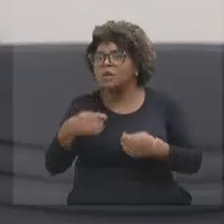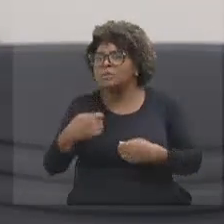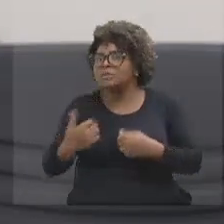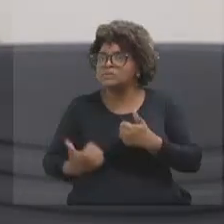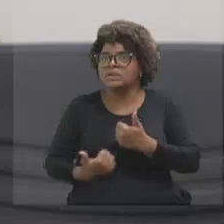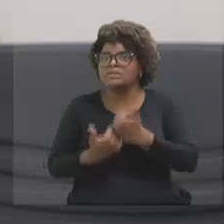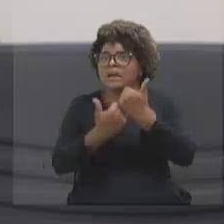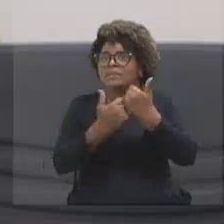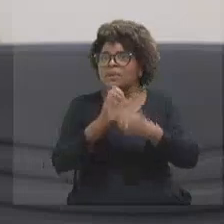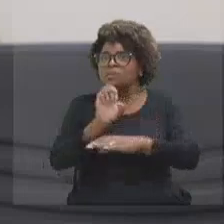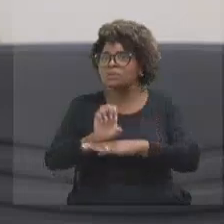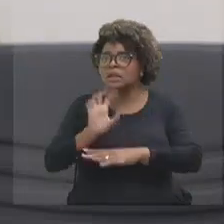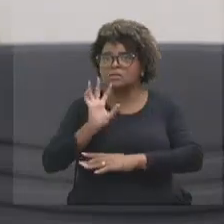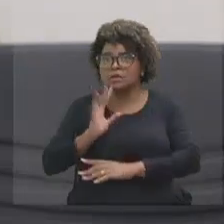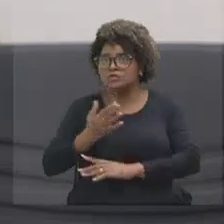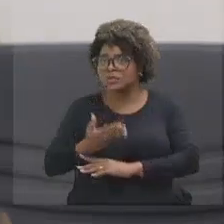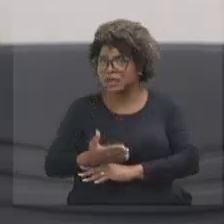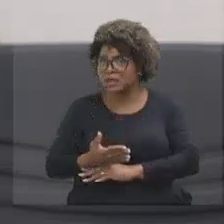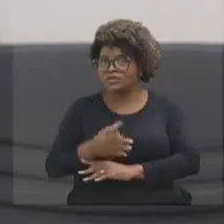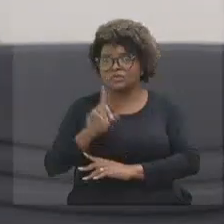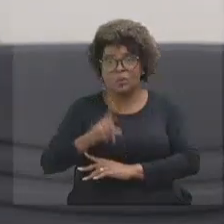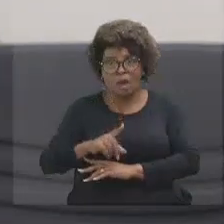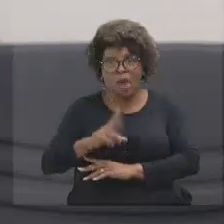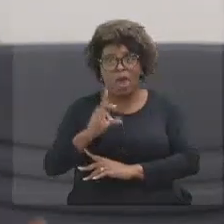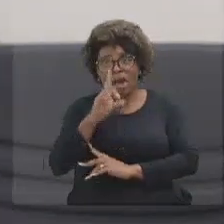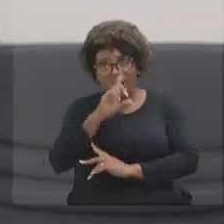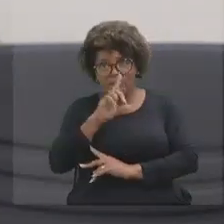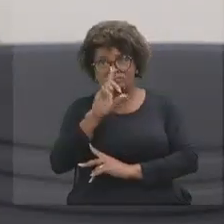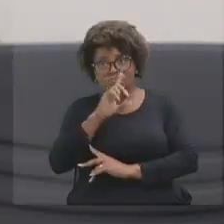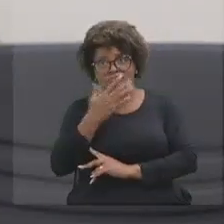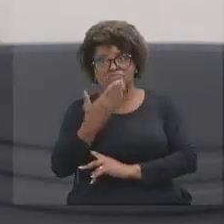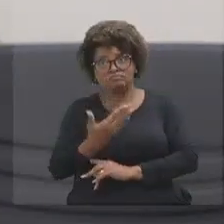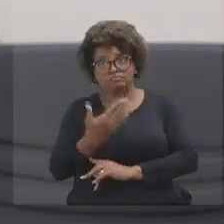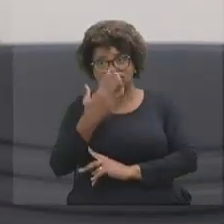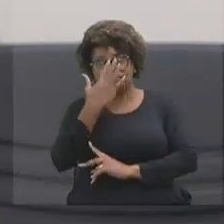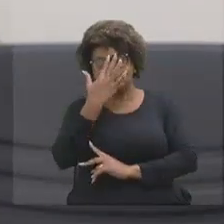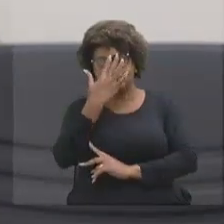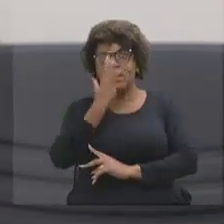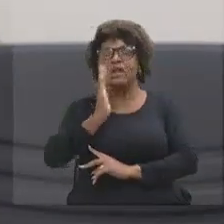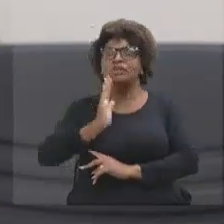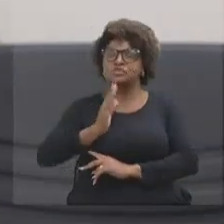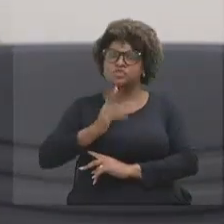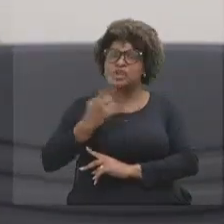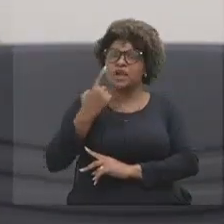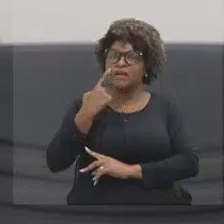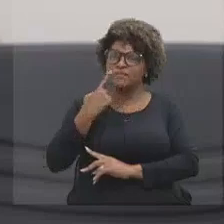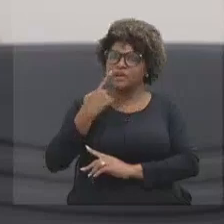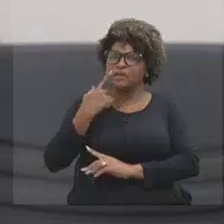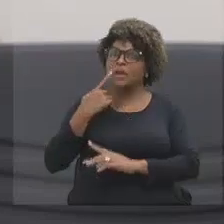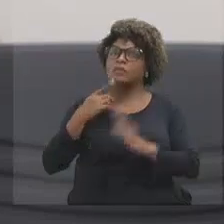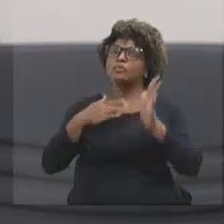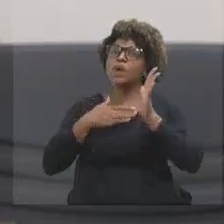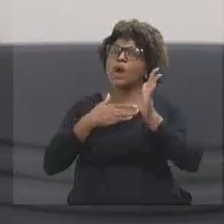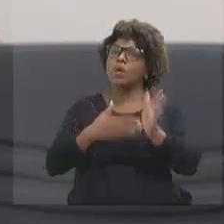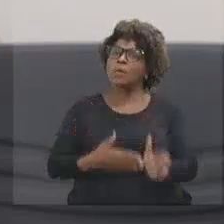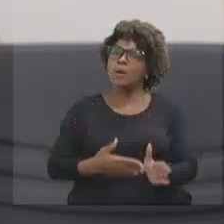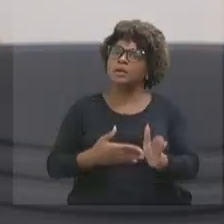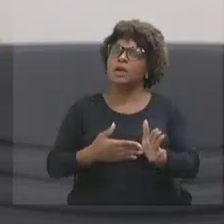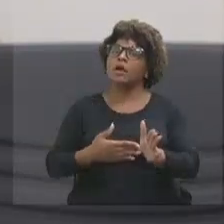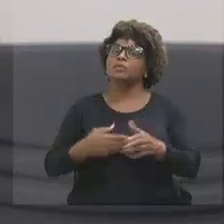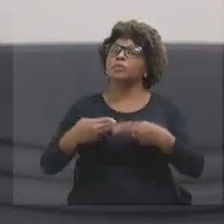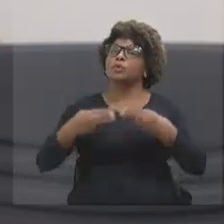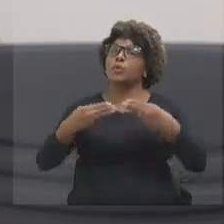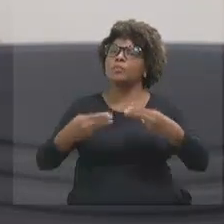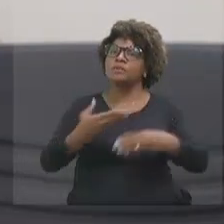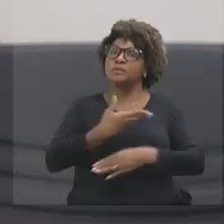resolver isso que é muito grave É lógico que a gente judicializou a gente está acompanhando com o ministério público mas nós precisamos de resposta do executivo para